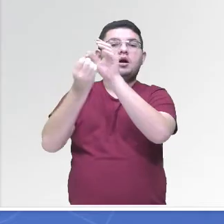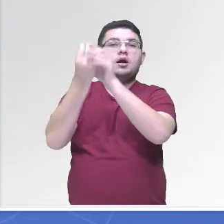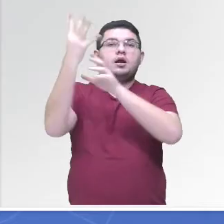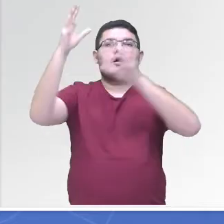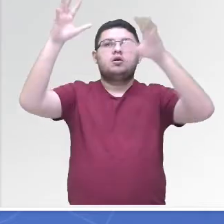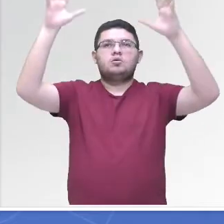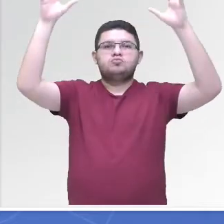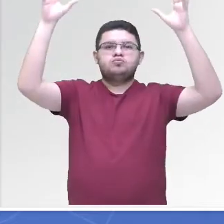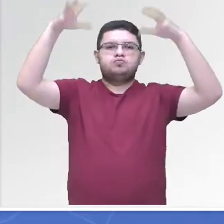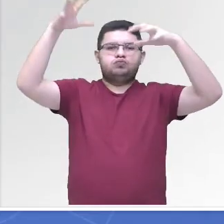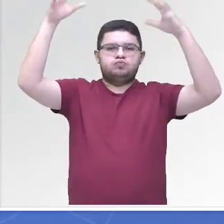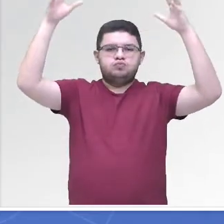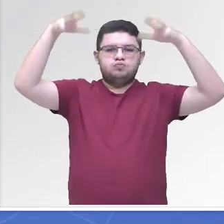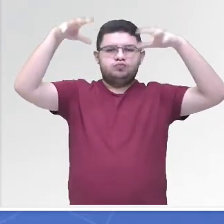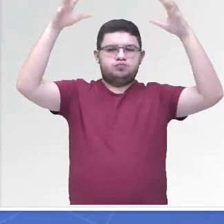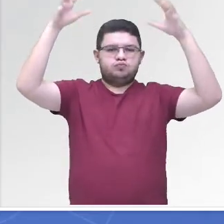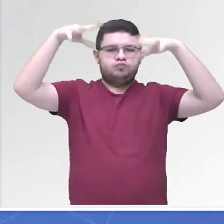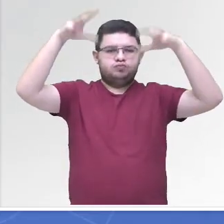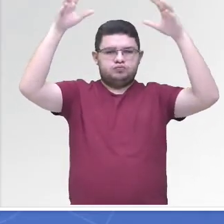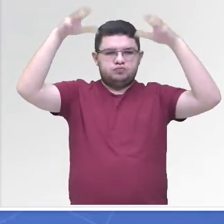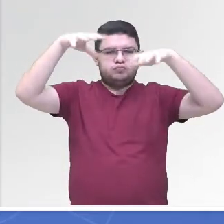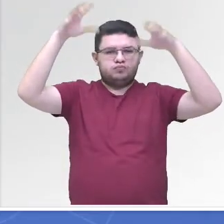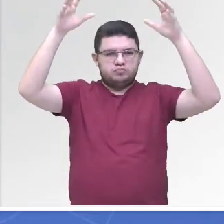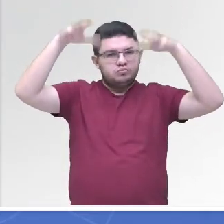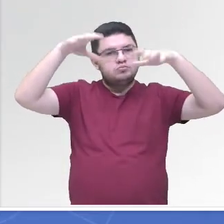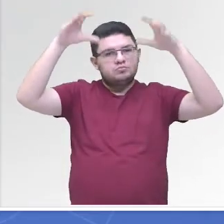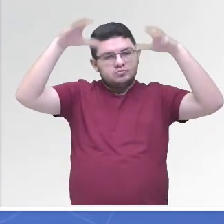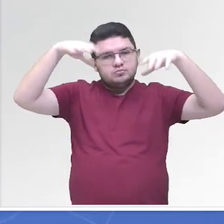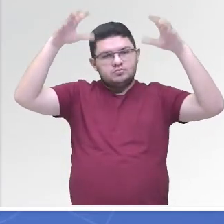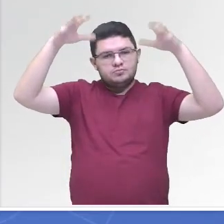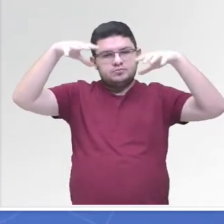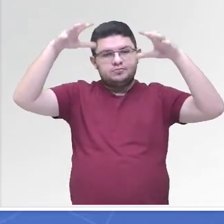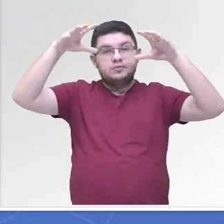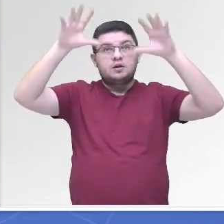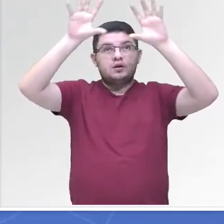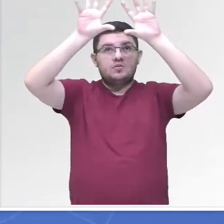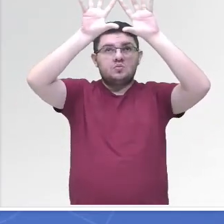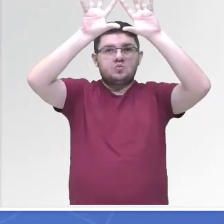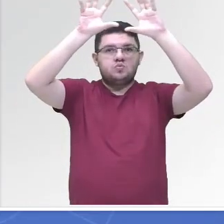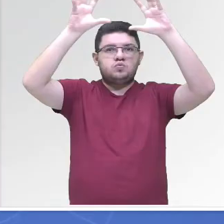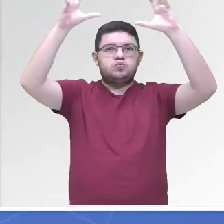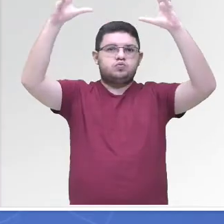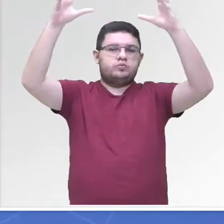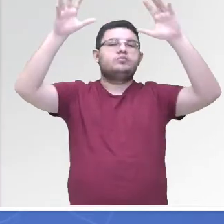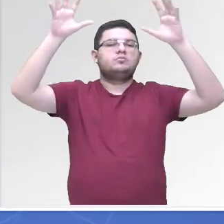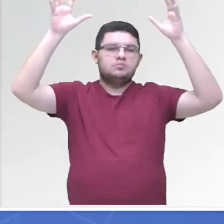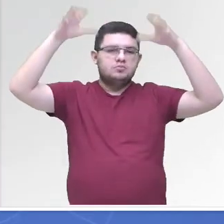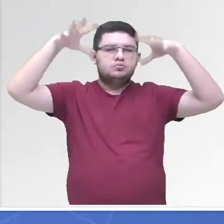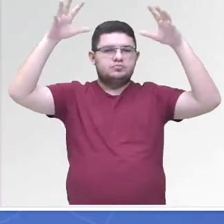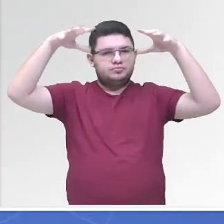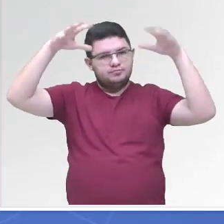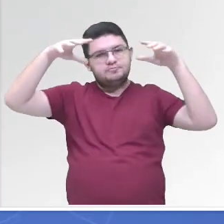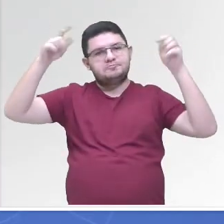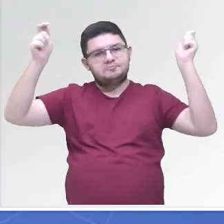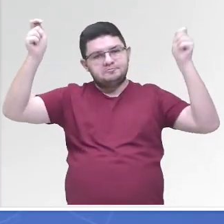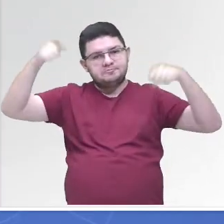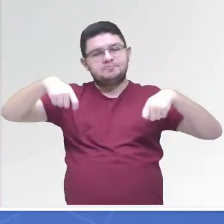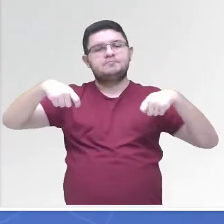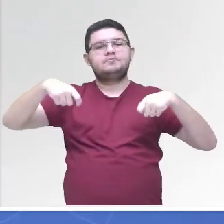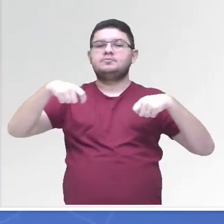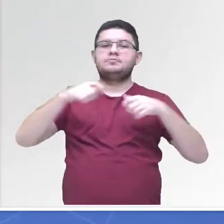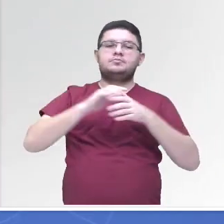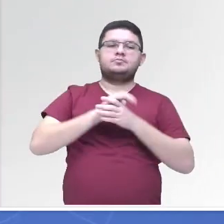líquido, nas gotículas de água, que a gente conhece como nuvem, tá? Então, a nuvem já passou ali pelo